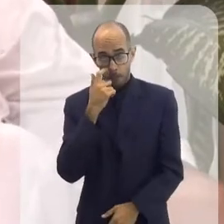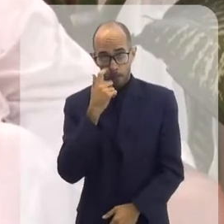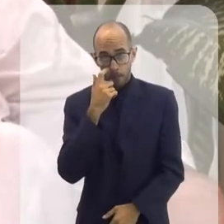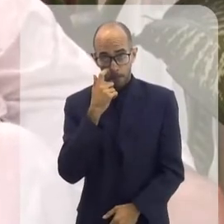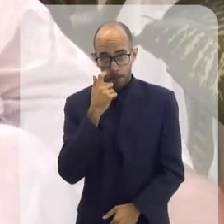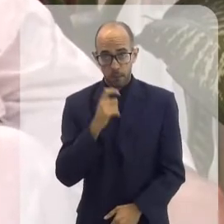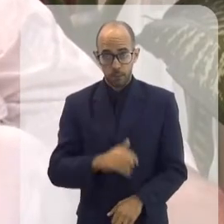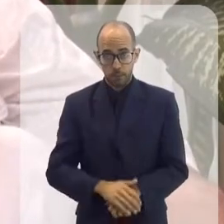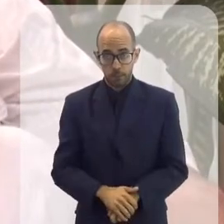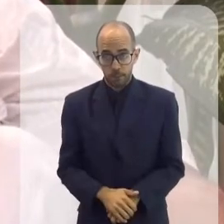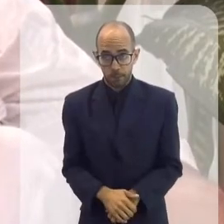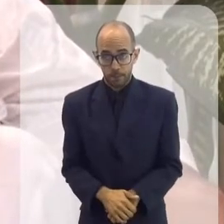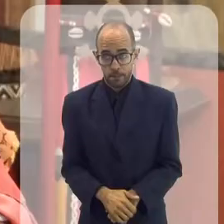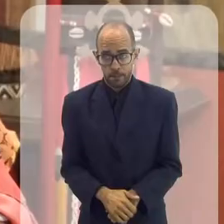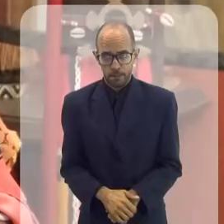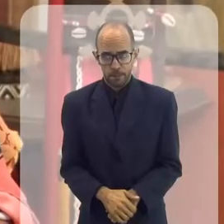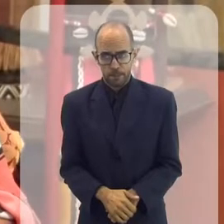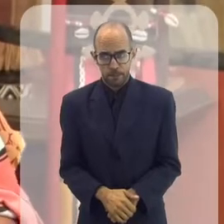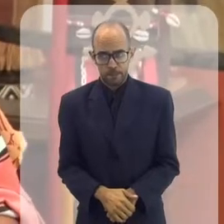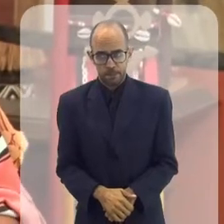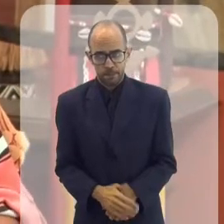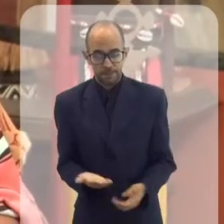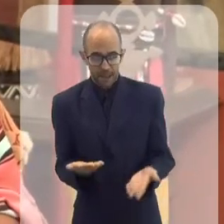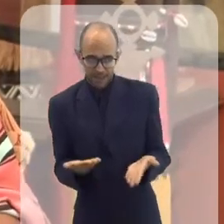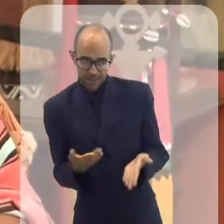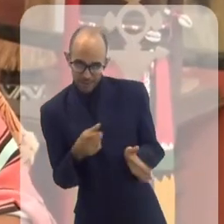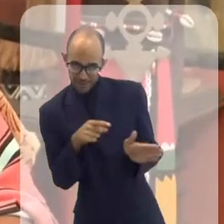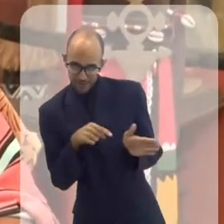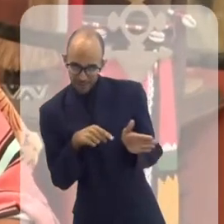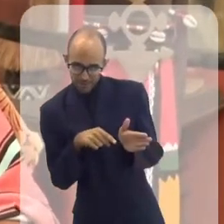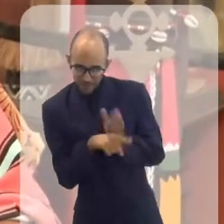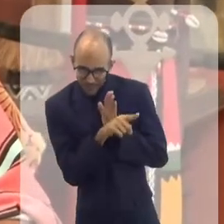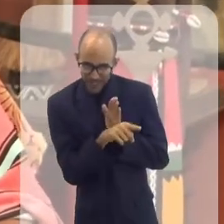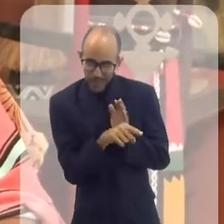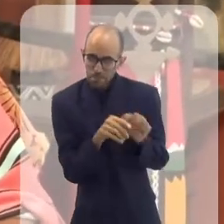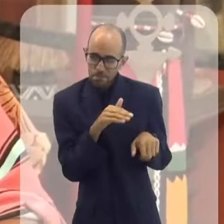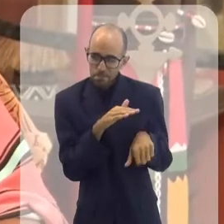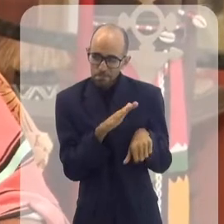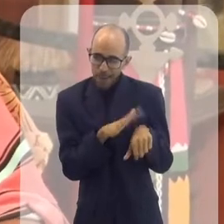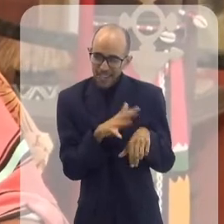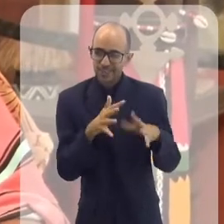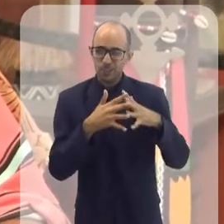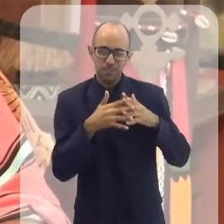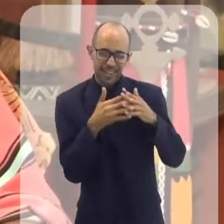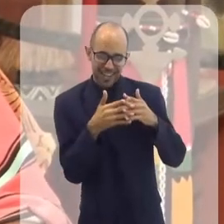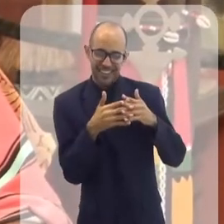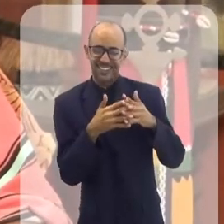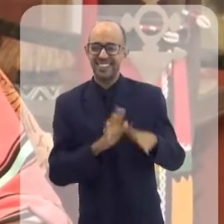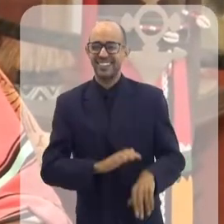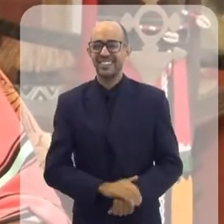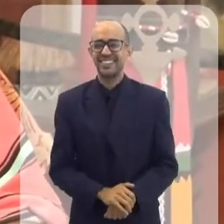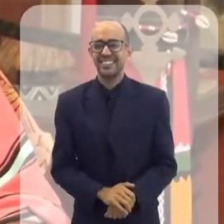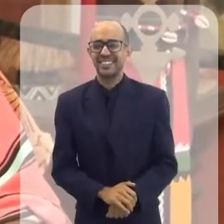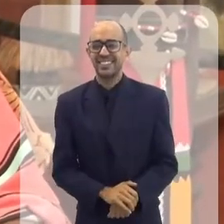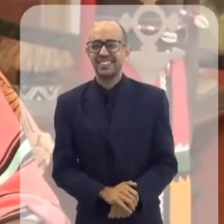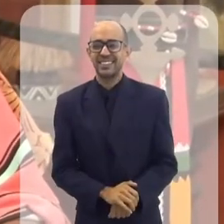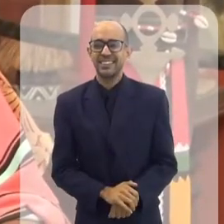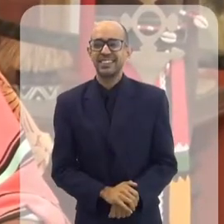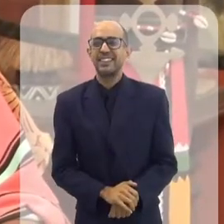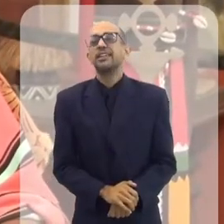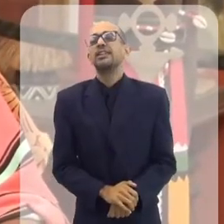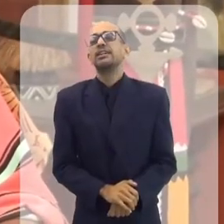na nossa na nossa região é da hora vamos apertar mais um pouco fazer uma pergunta mais complicada